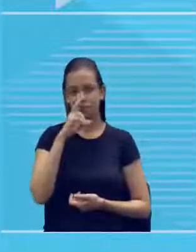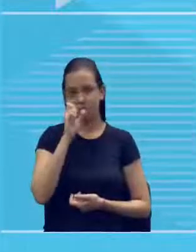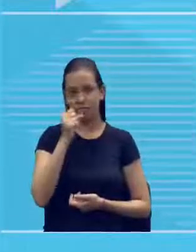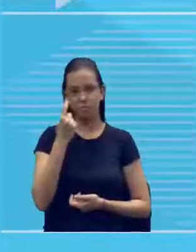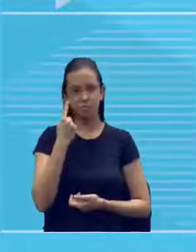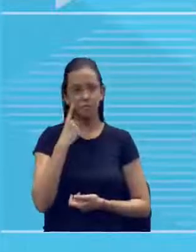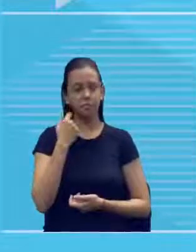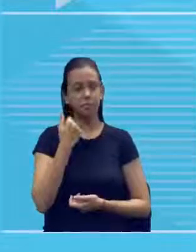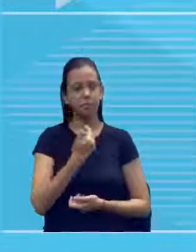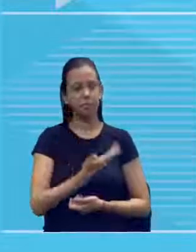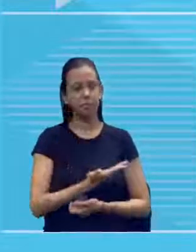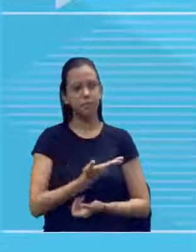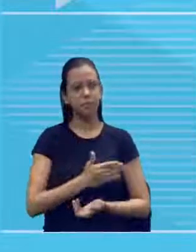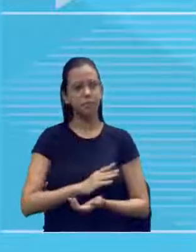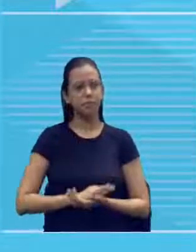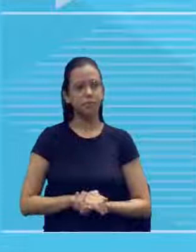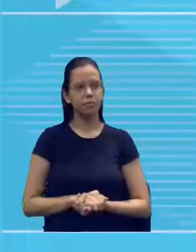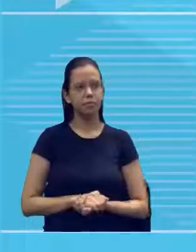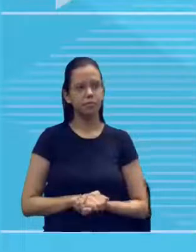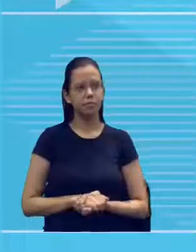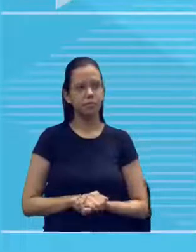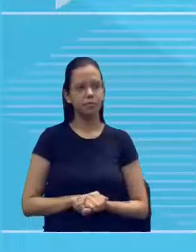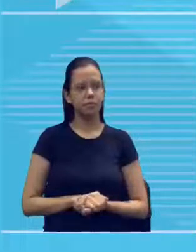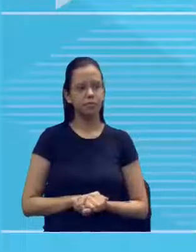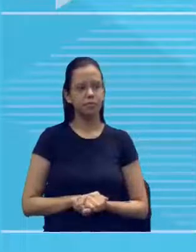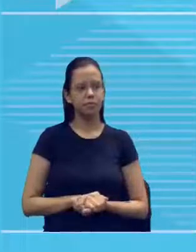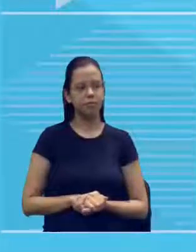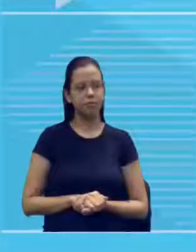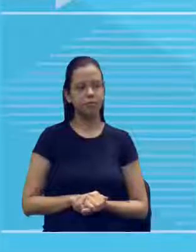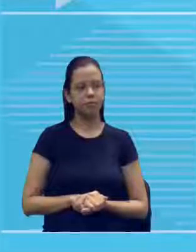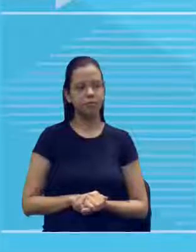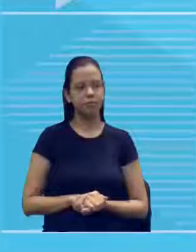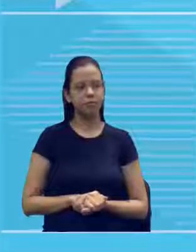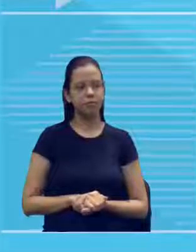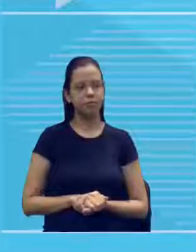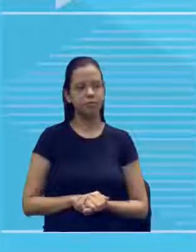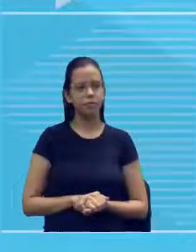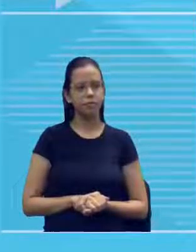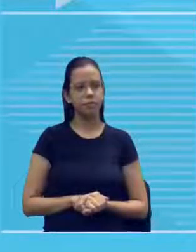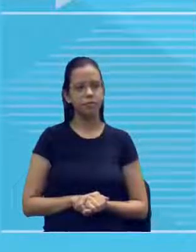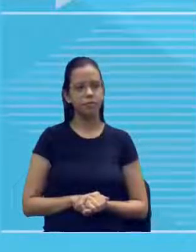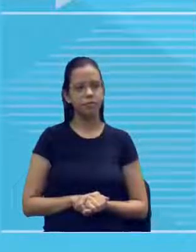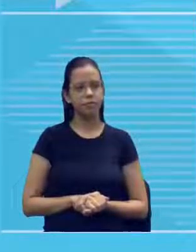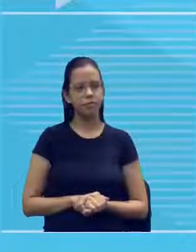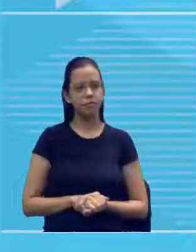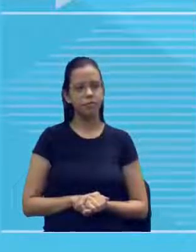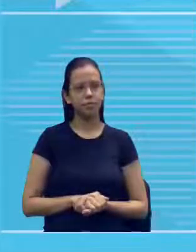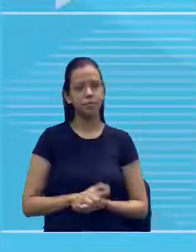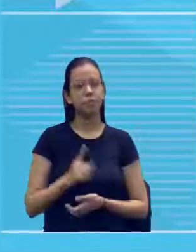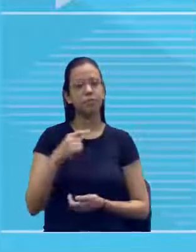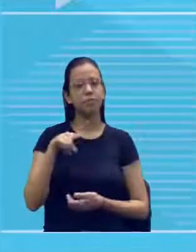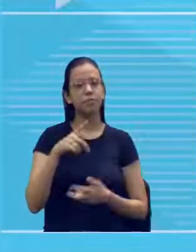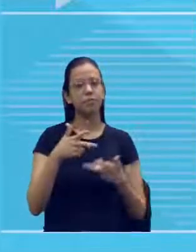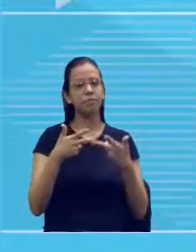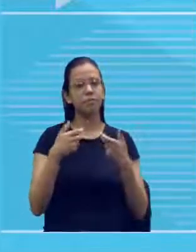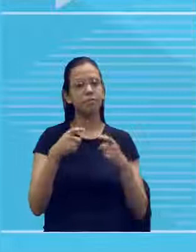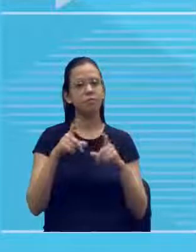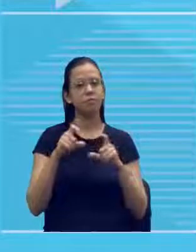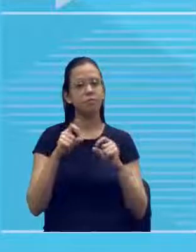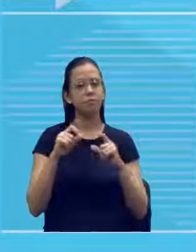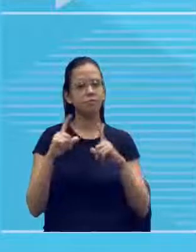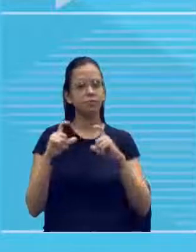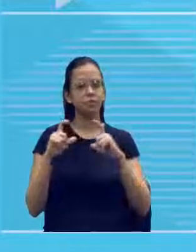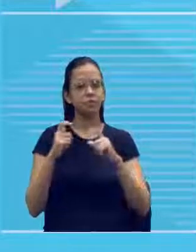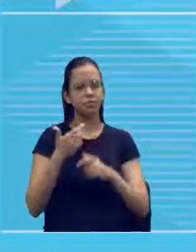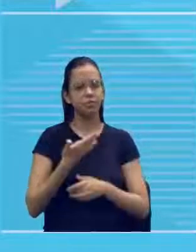gente. Olha que imagem forte essa aqui. O que é que vocês veem aí nessa foto?